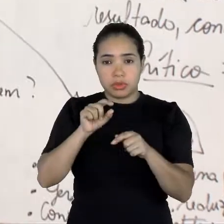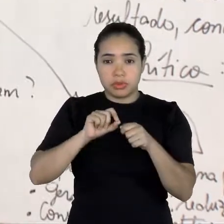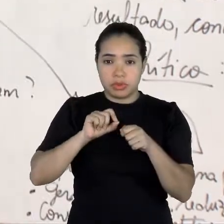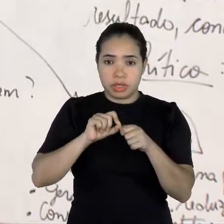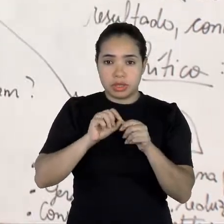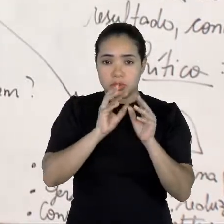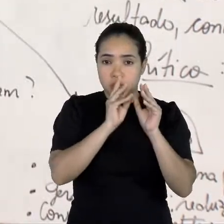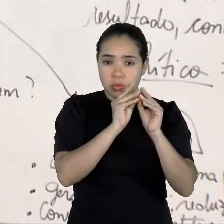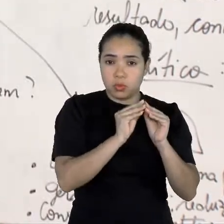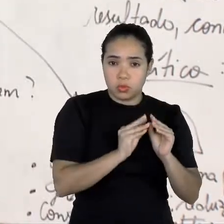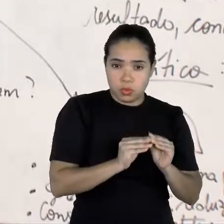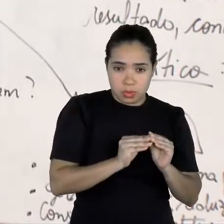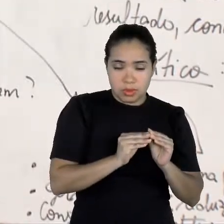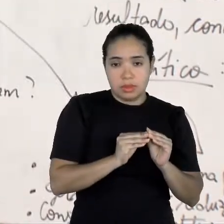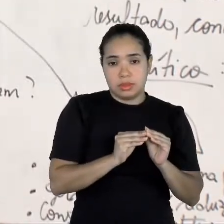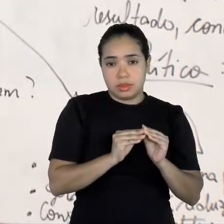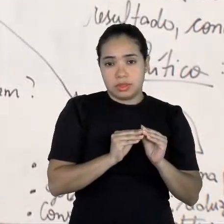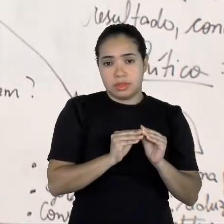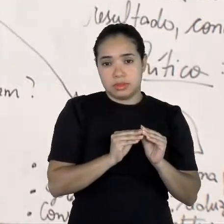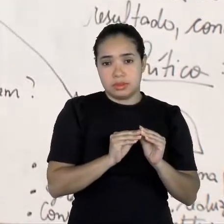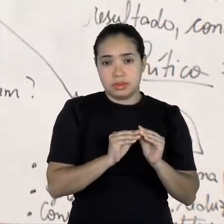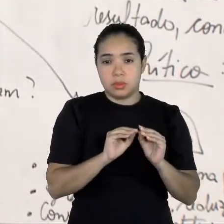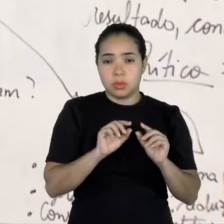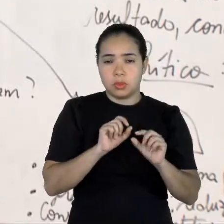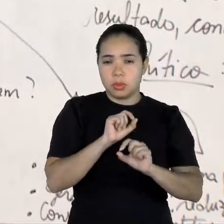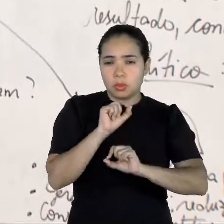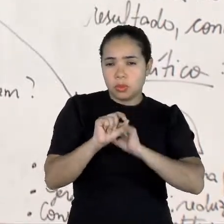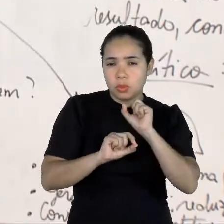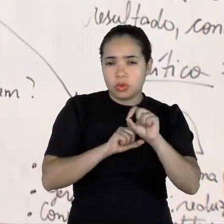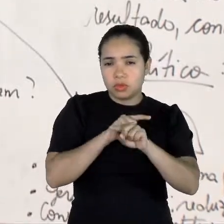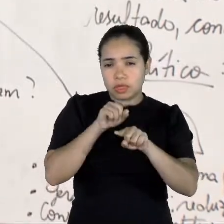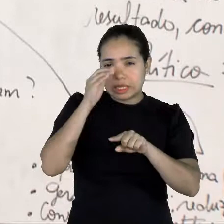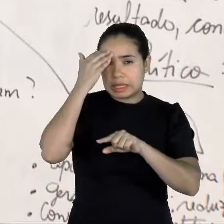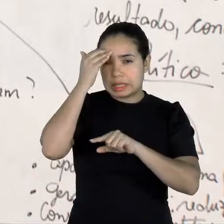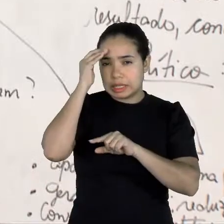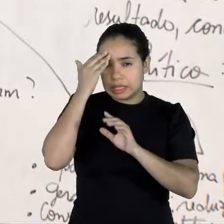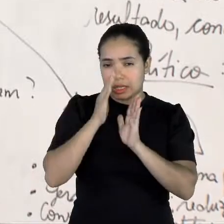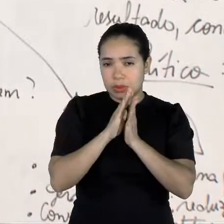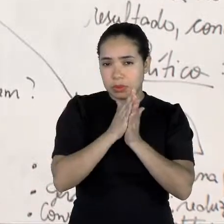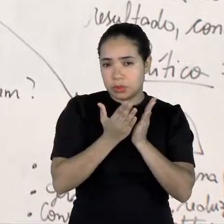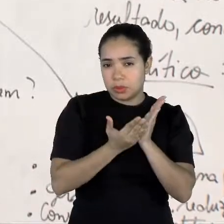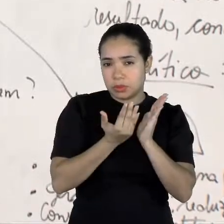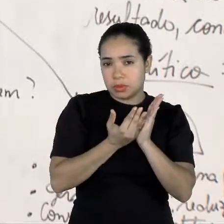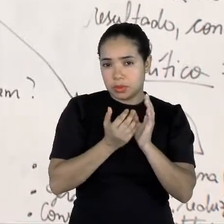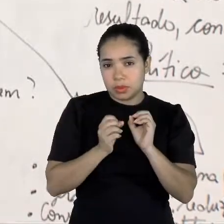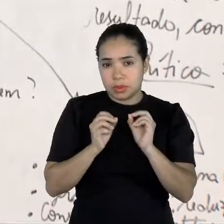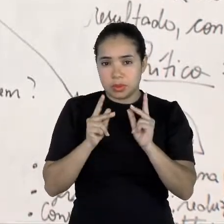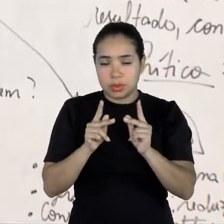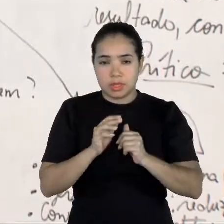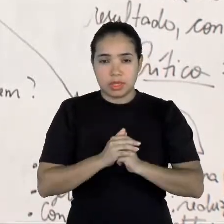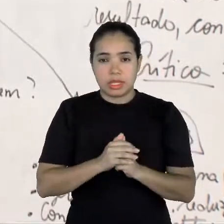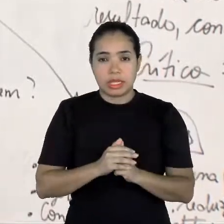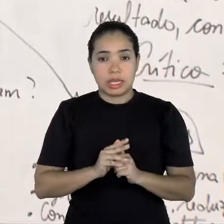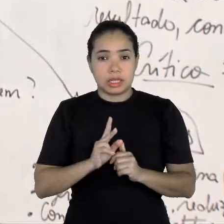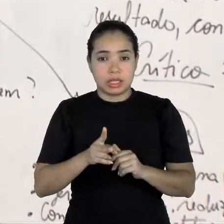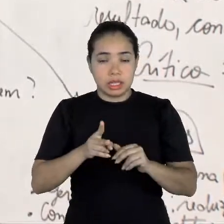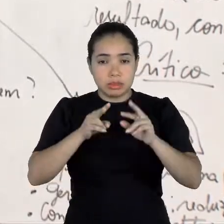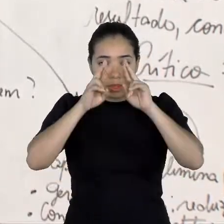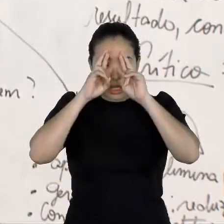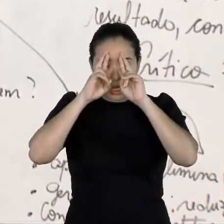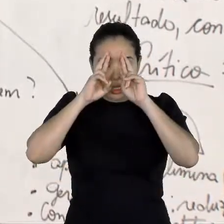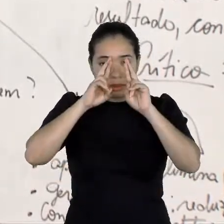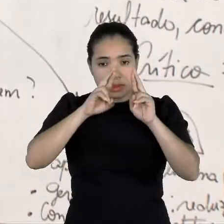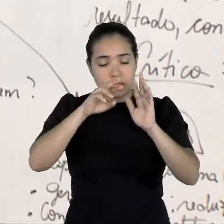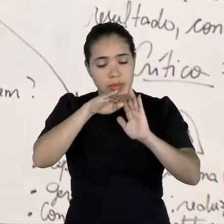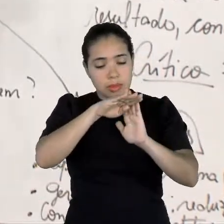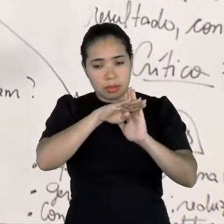o resumo, fazer algo breve, o que você entendeu, o que você leu daquele livro, tá? Sempre respeitando a